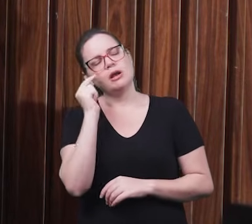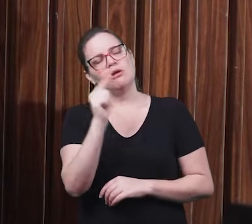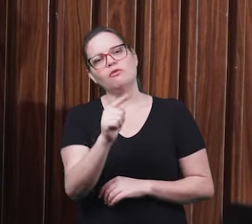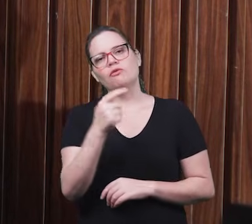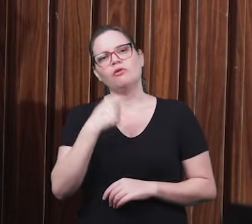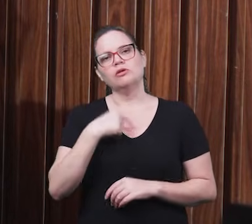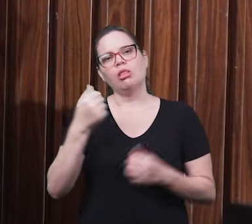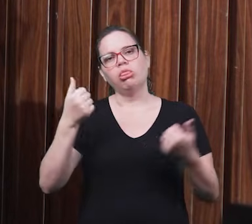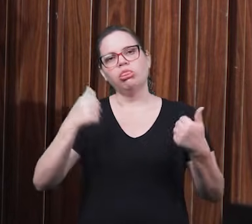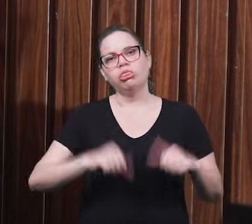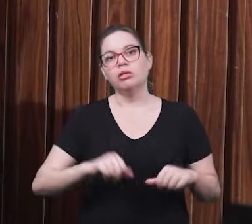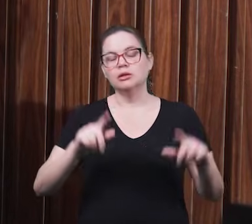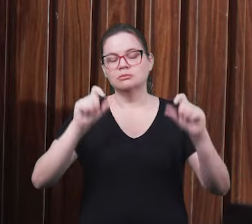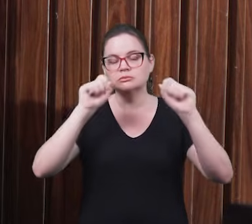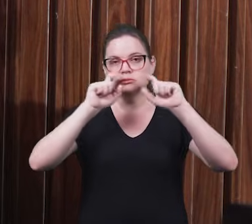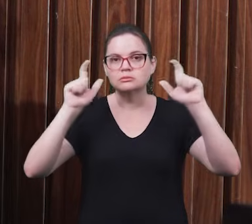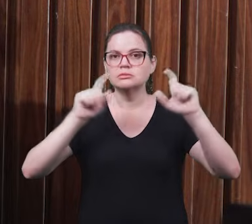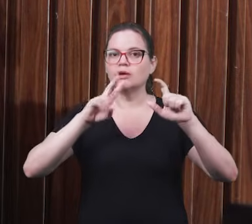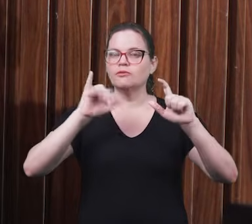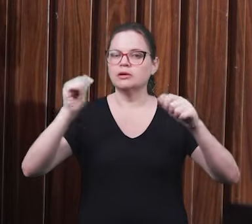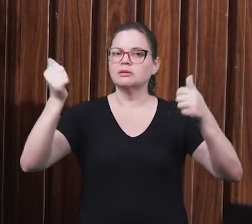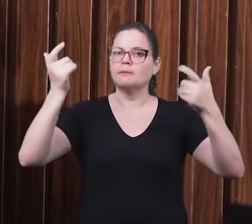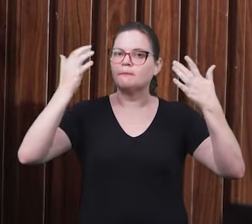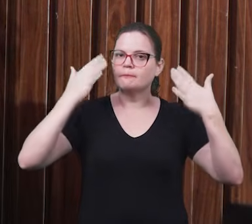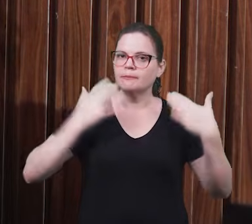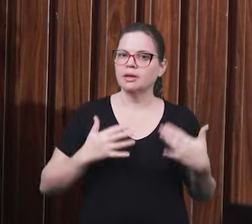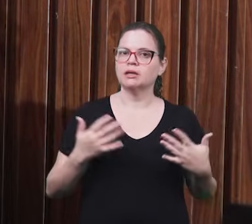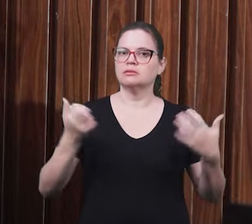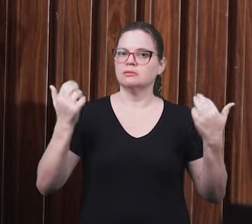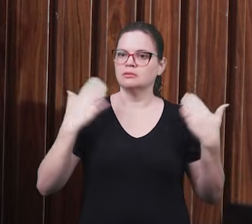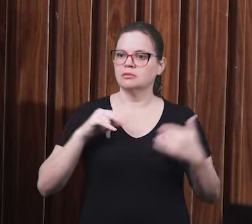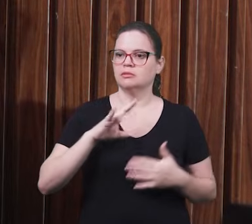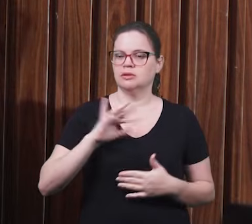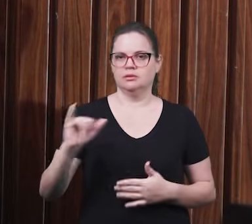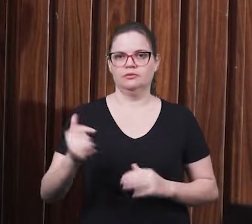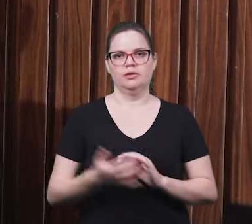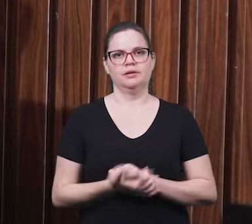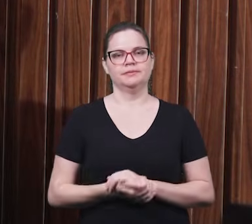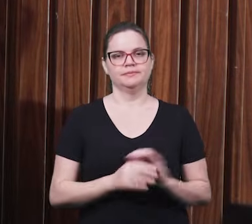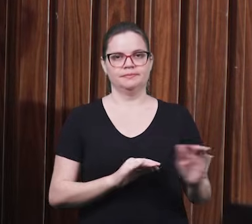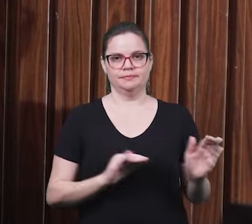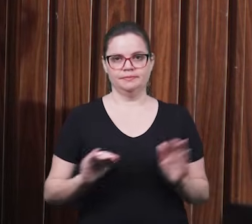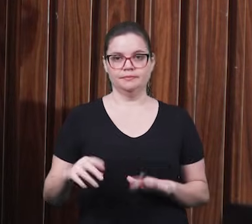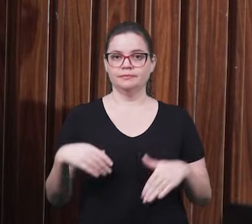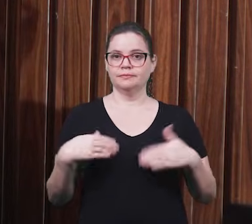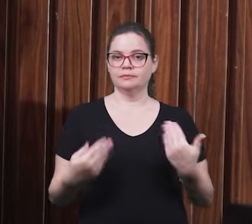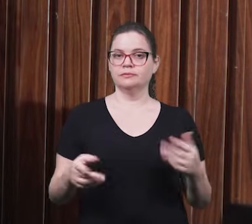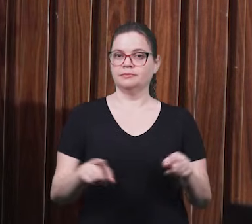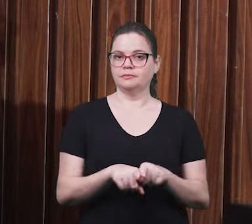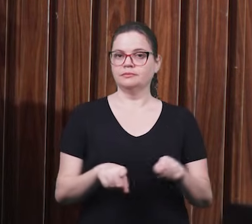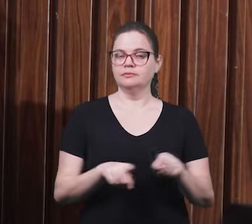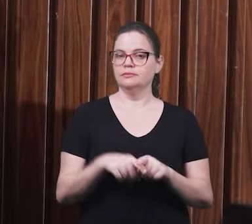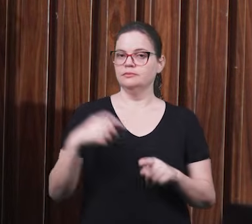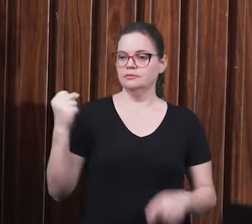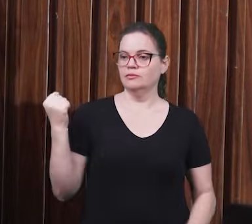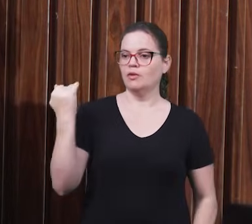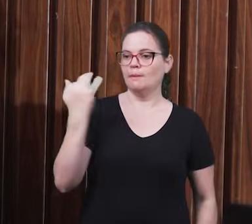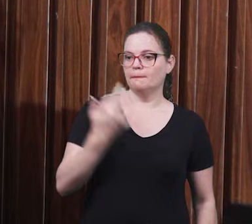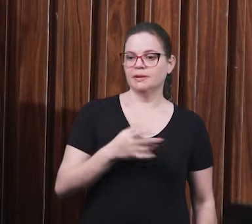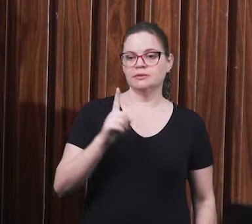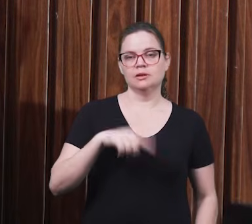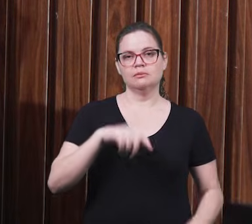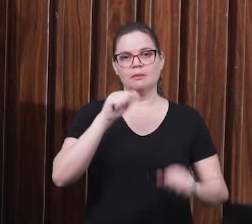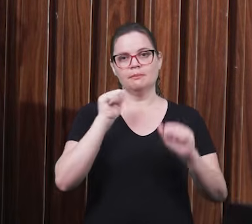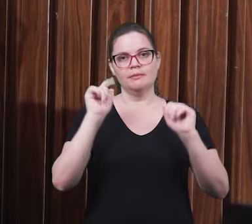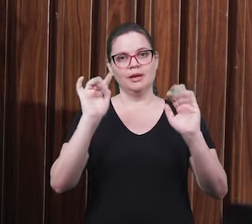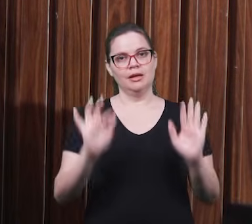né? Abre os teus olhos e te fartarás de pão, ou seja, do alimento vivo do Senhor Jesus. Então a madrugada é uma bênção